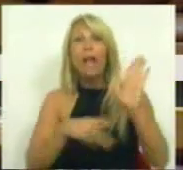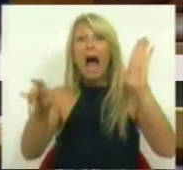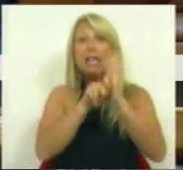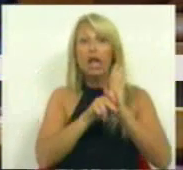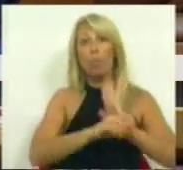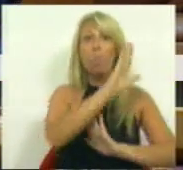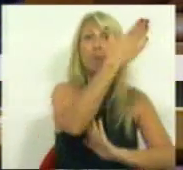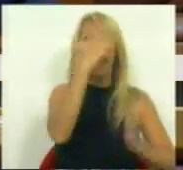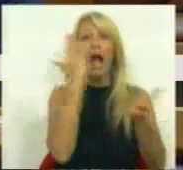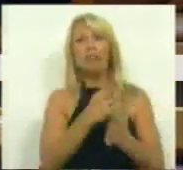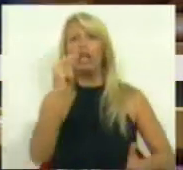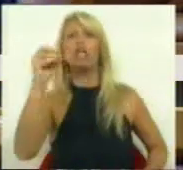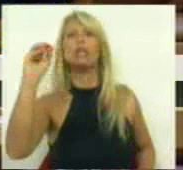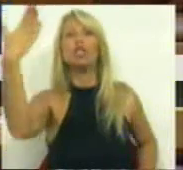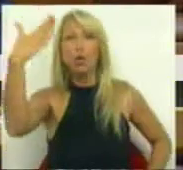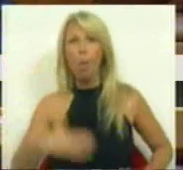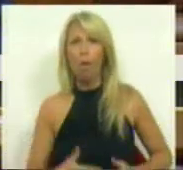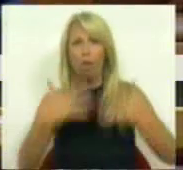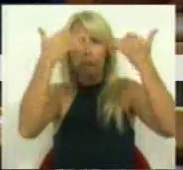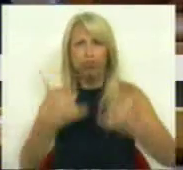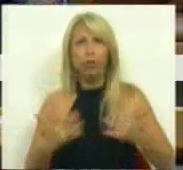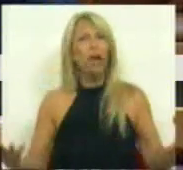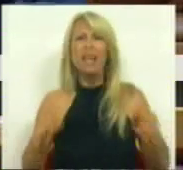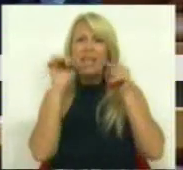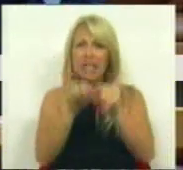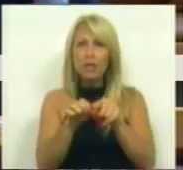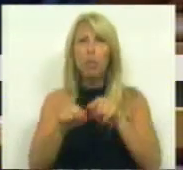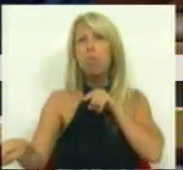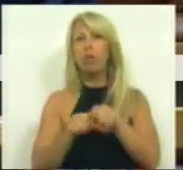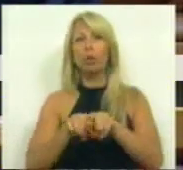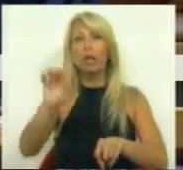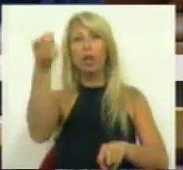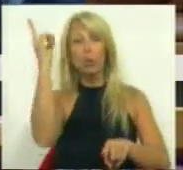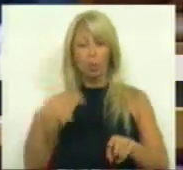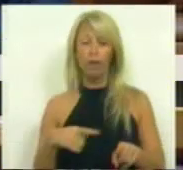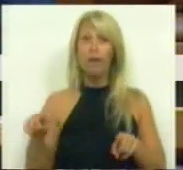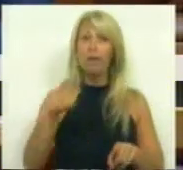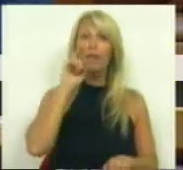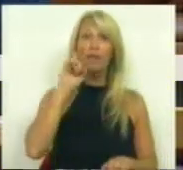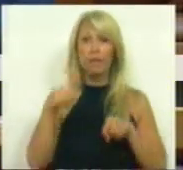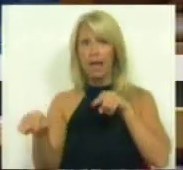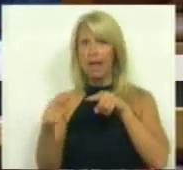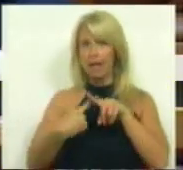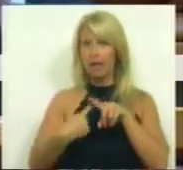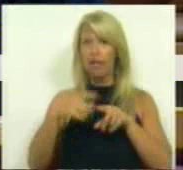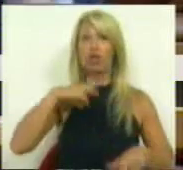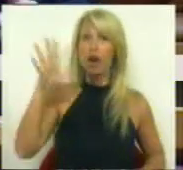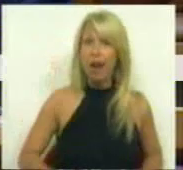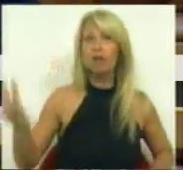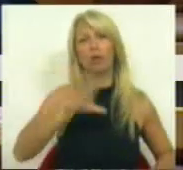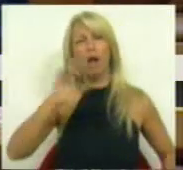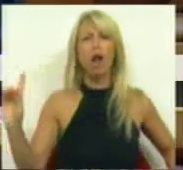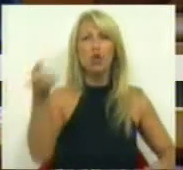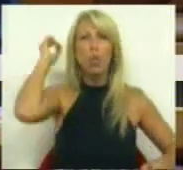artigo 301. Não, isso não é política, isso não é a defesa dos interesses nacionais, isso não é renegociação